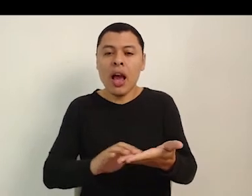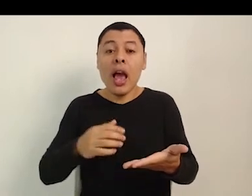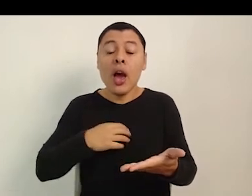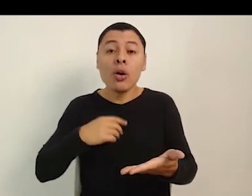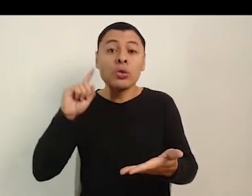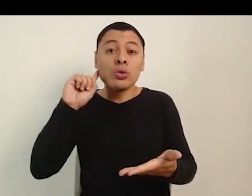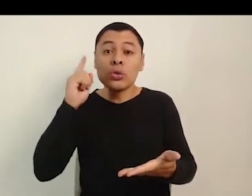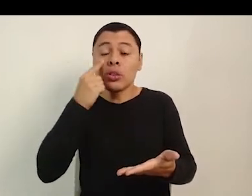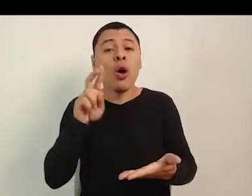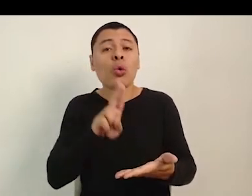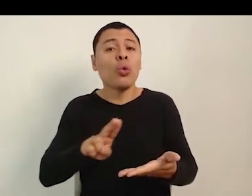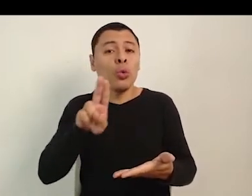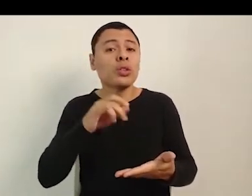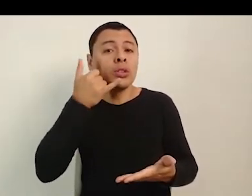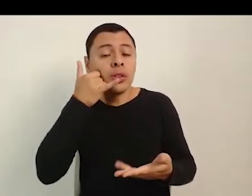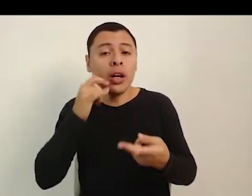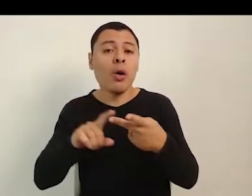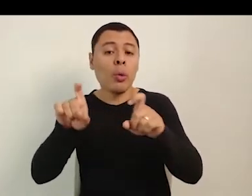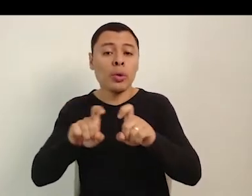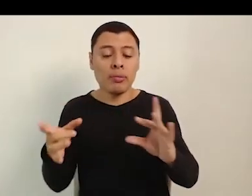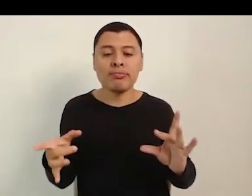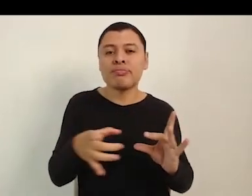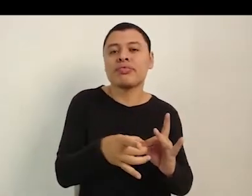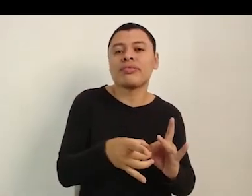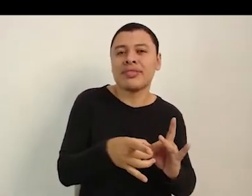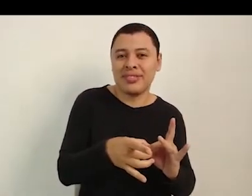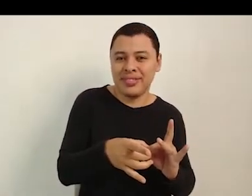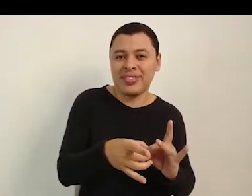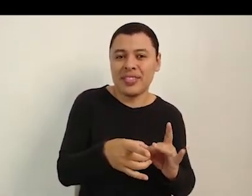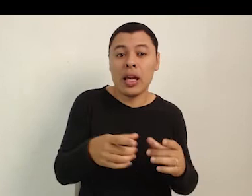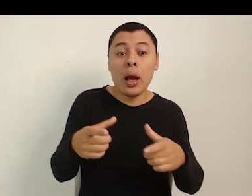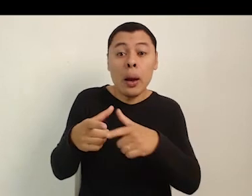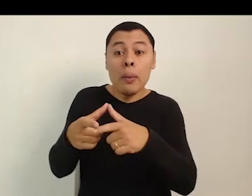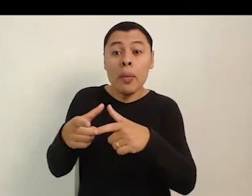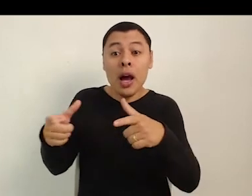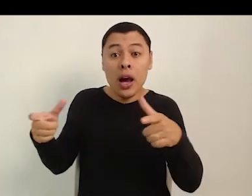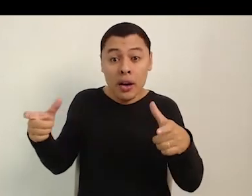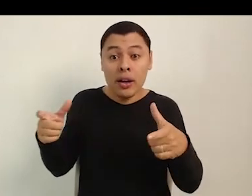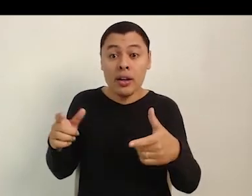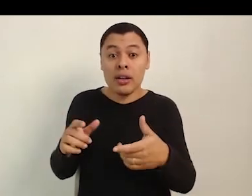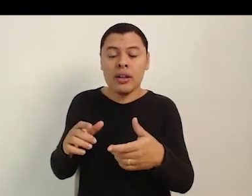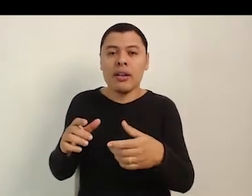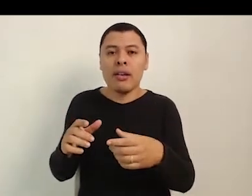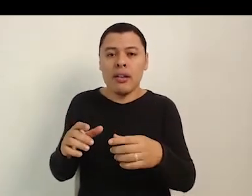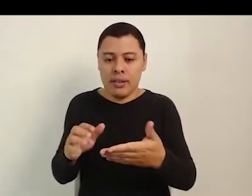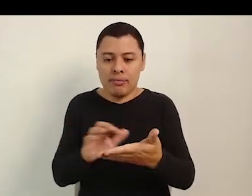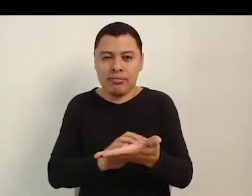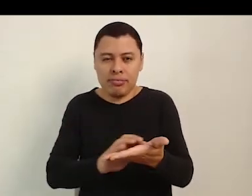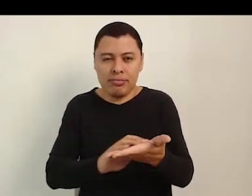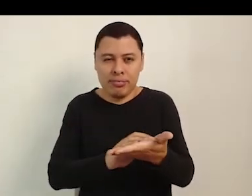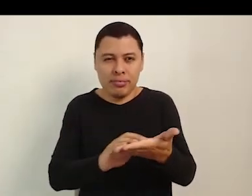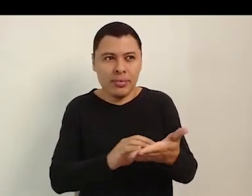usam smartphones e computadores. A maioria dos modelos de linha Braille disponíveis no mercado pareiam